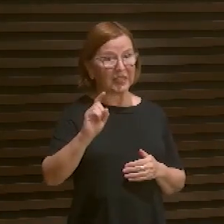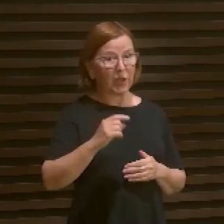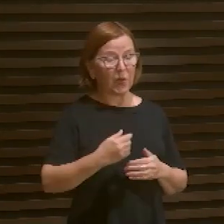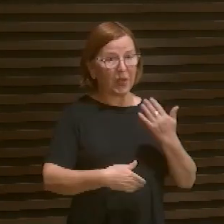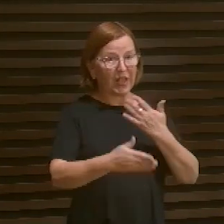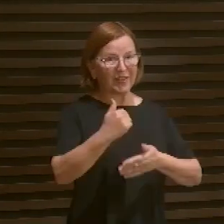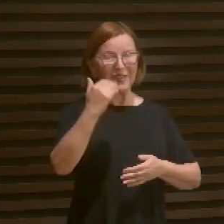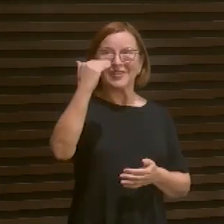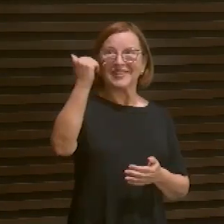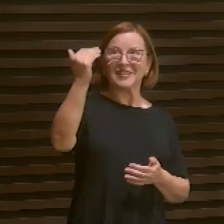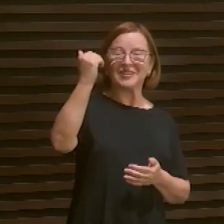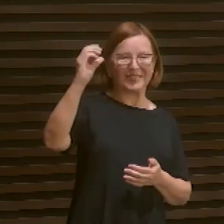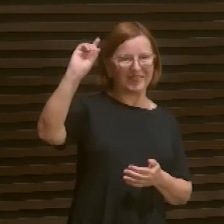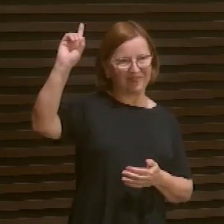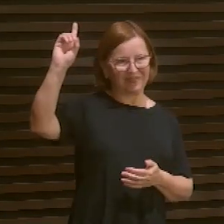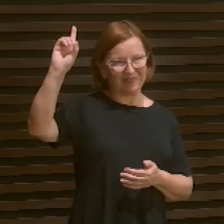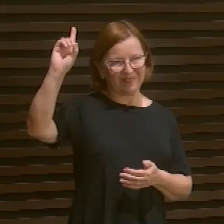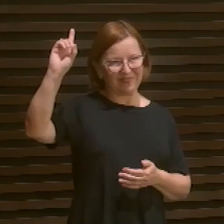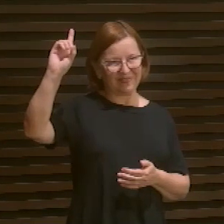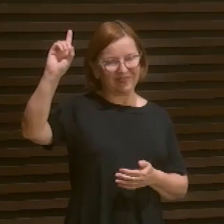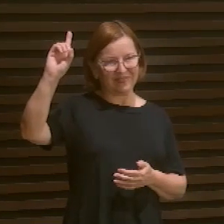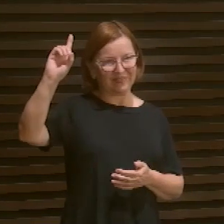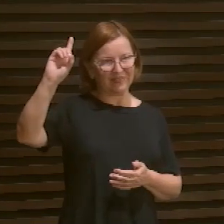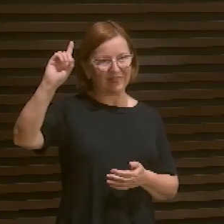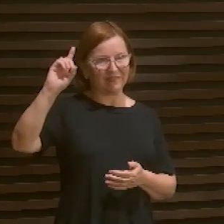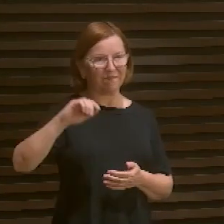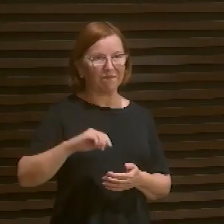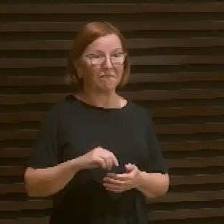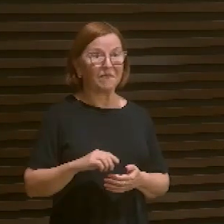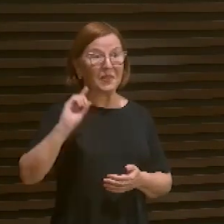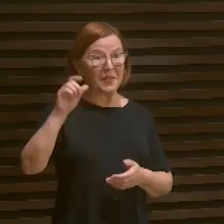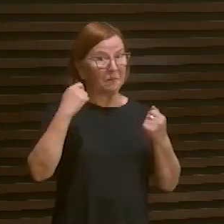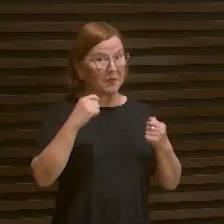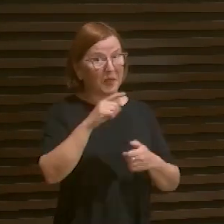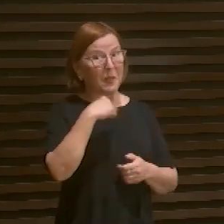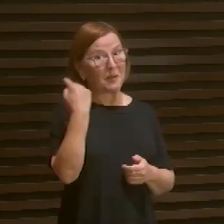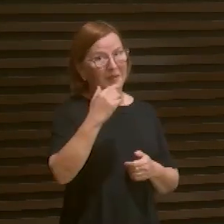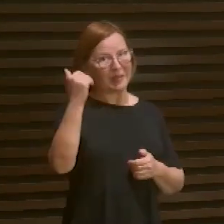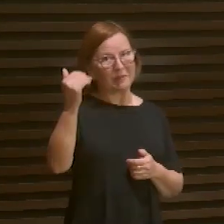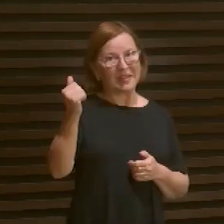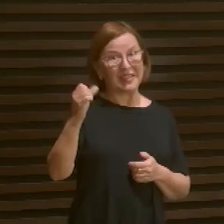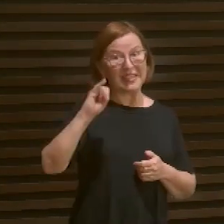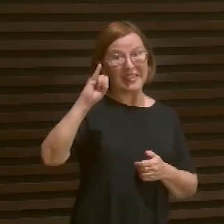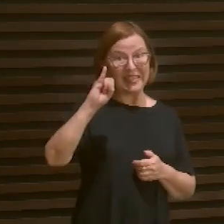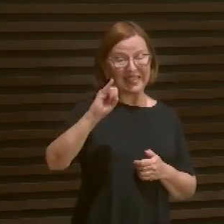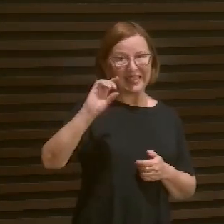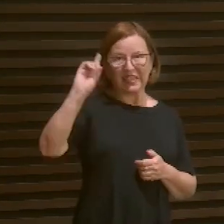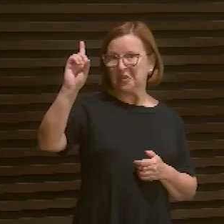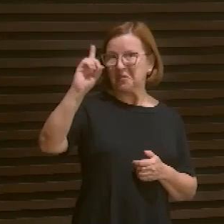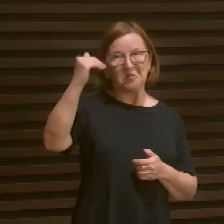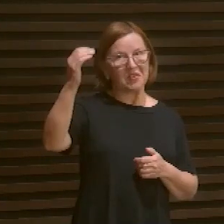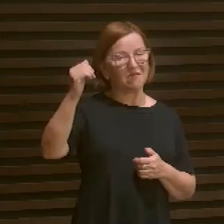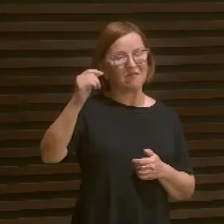do chamamento de Deus. Ele tem que nos chamar. Se ele não nos chamar, nós não